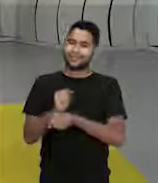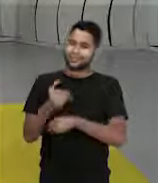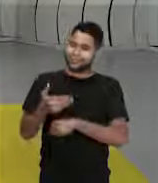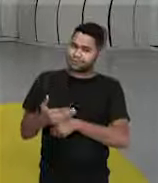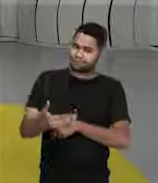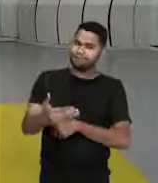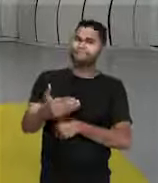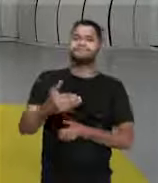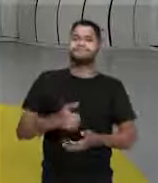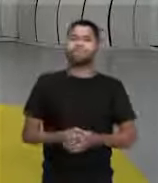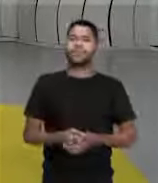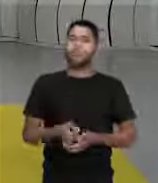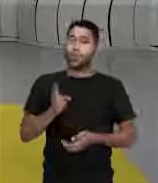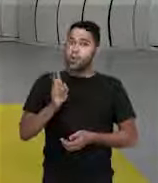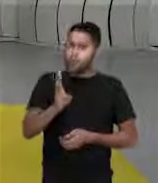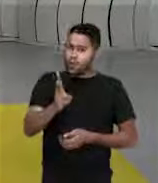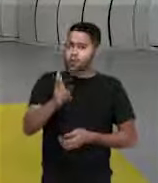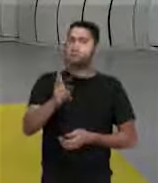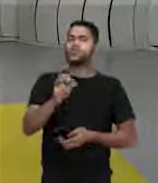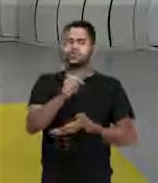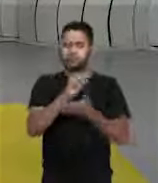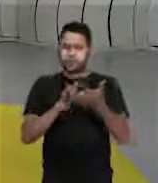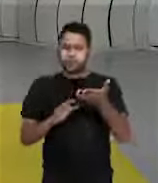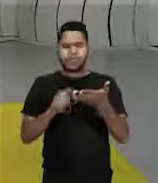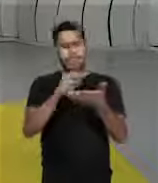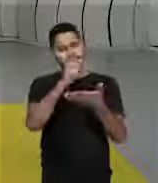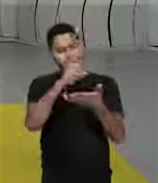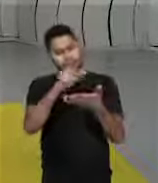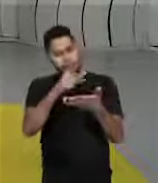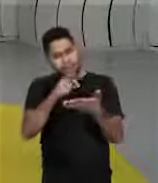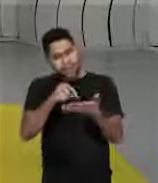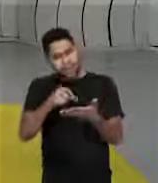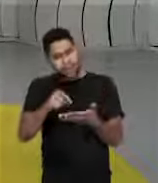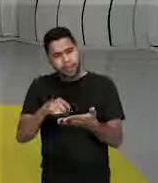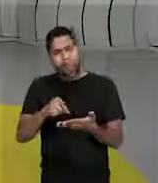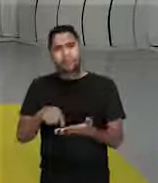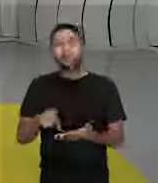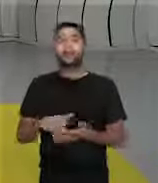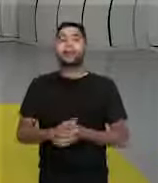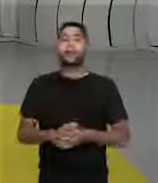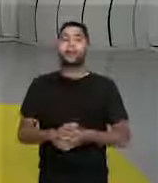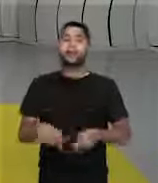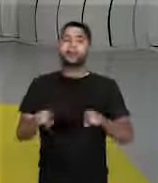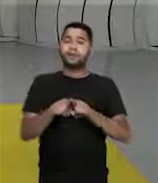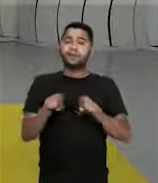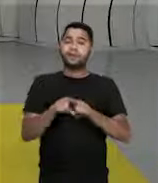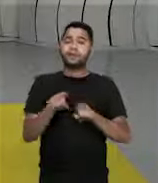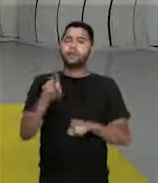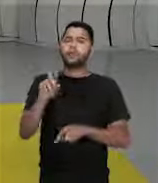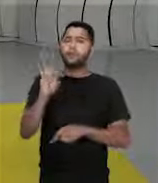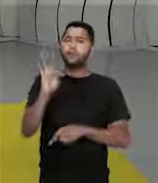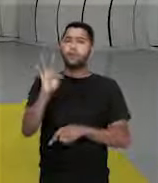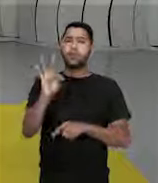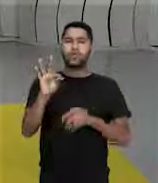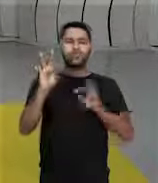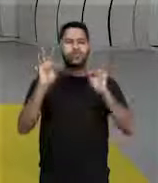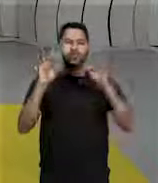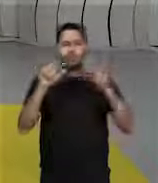aula. Continuem fazendo as atividades do PET, faça o seu PET